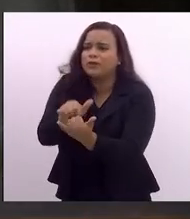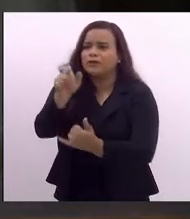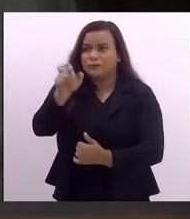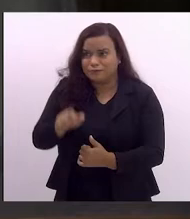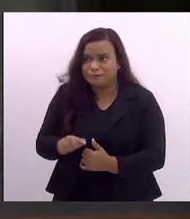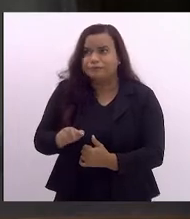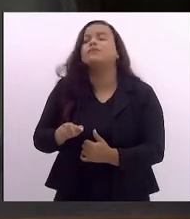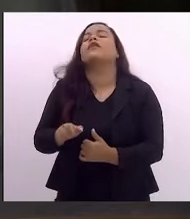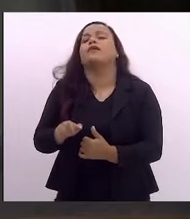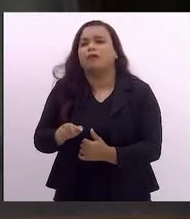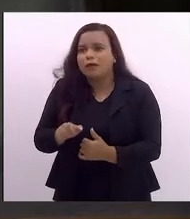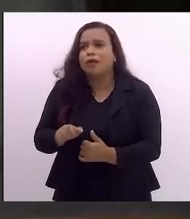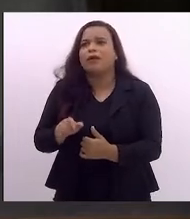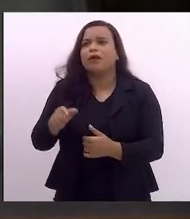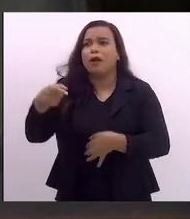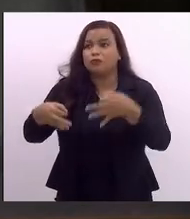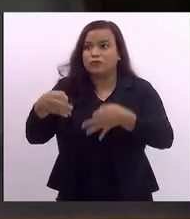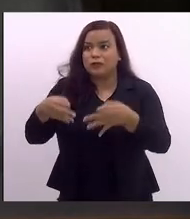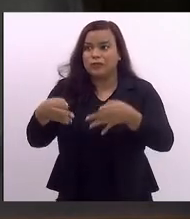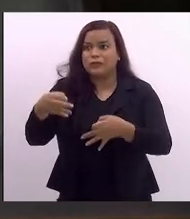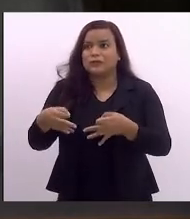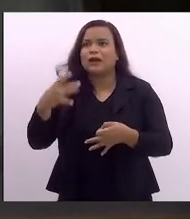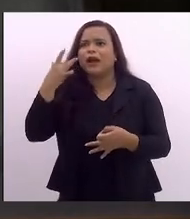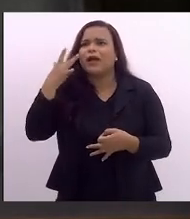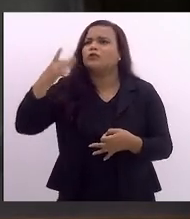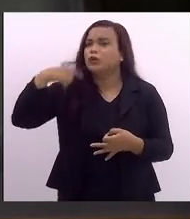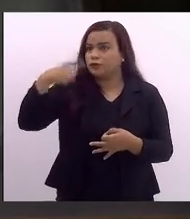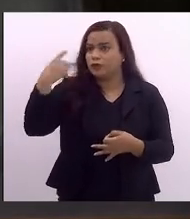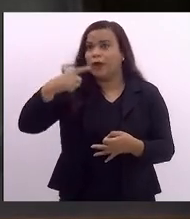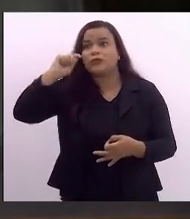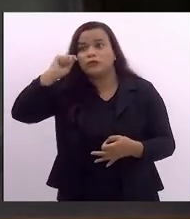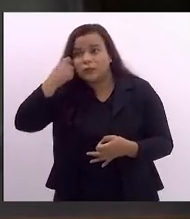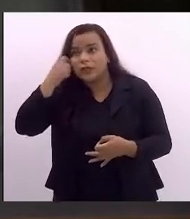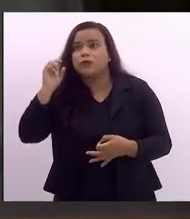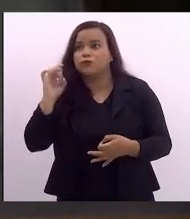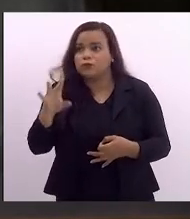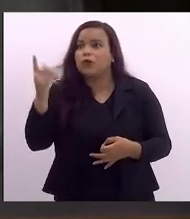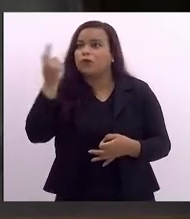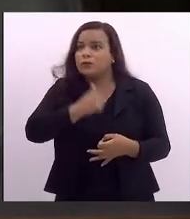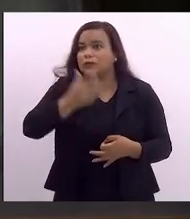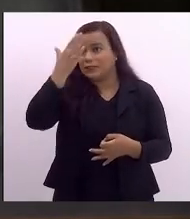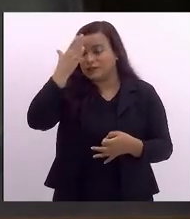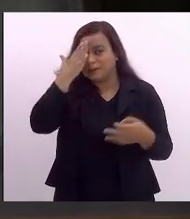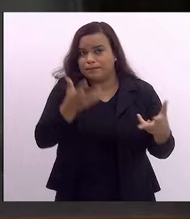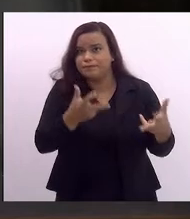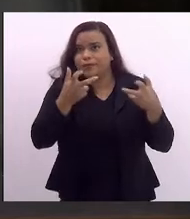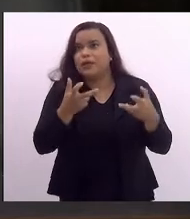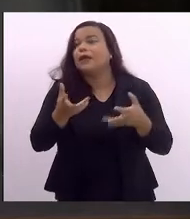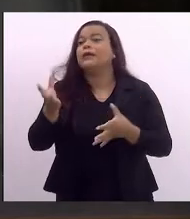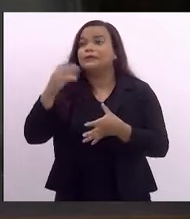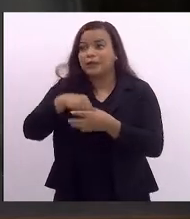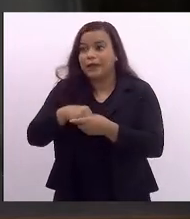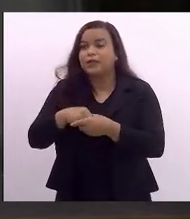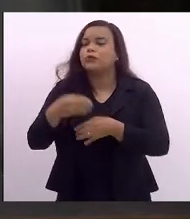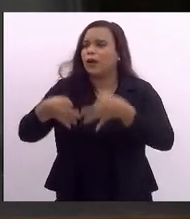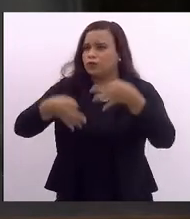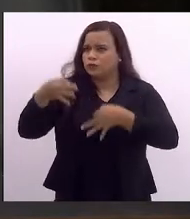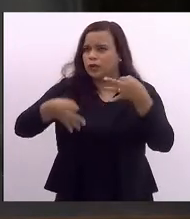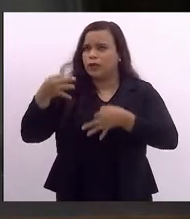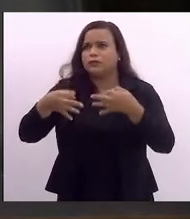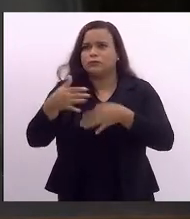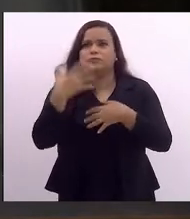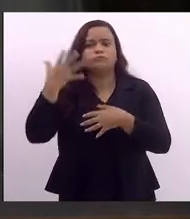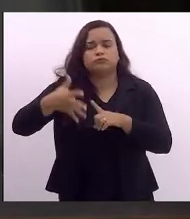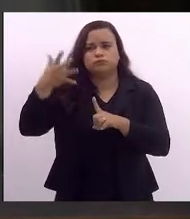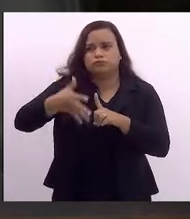uma estratégia que eu acho que só advogados negros conseguem ter esse letramento racial de utilizar durante as audiências, né? O reconhecimento, ele é